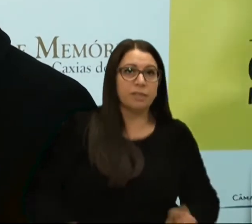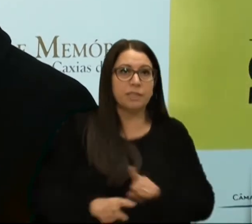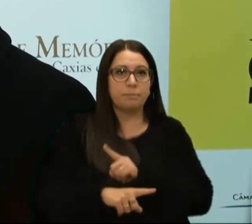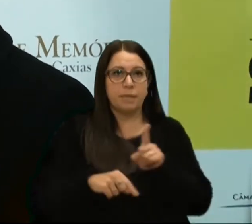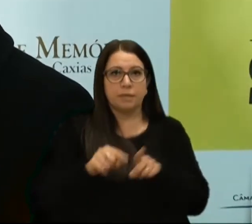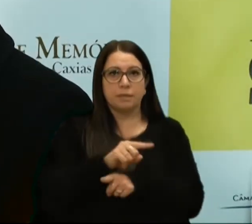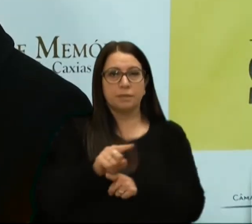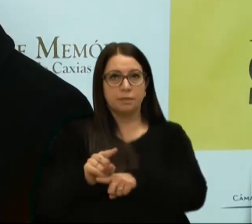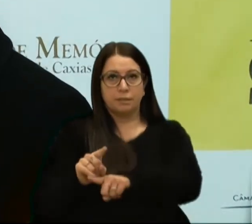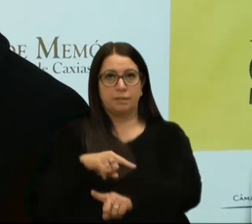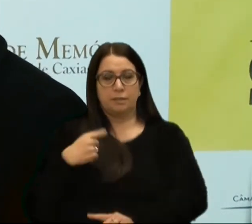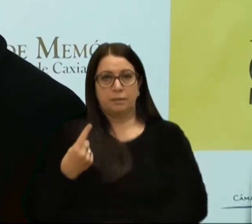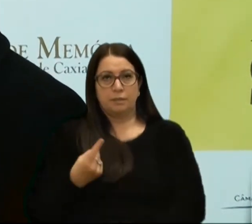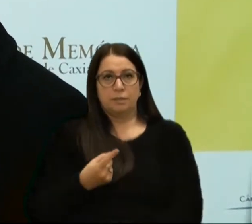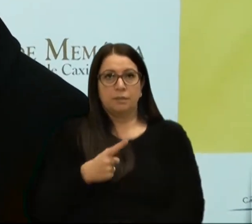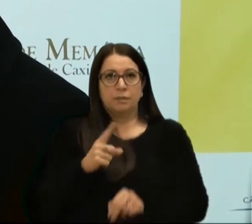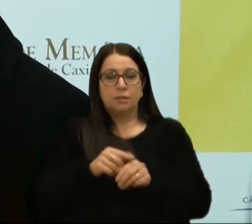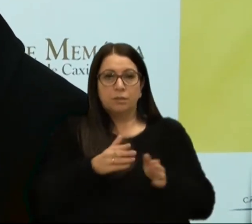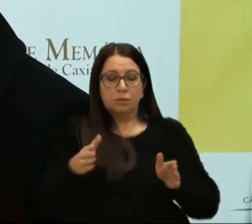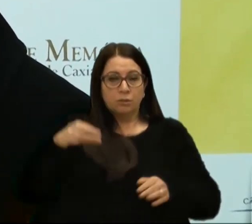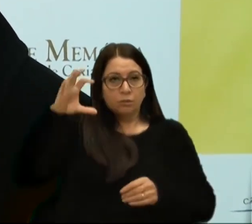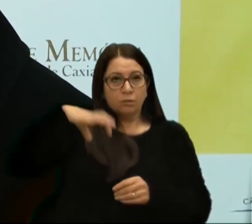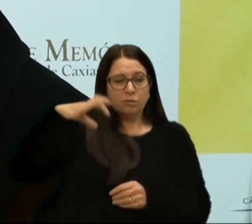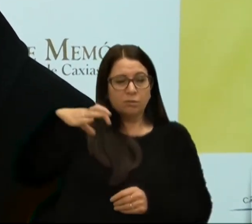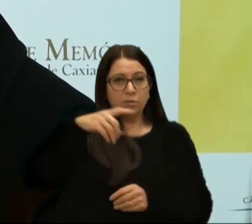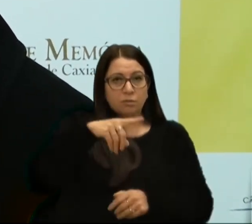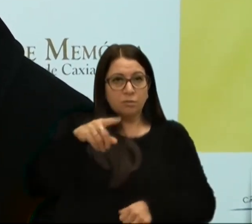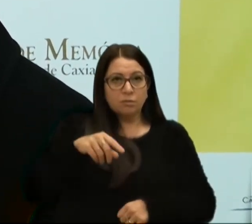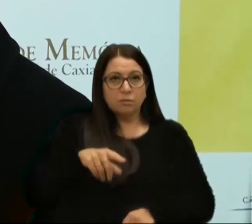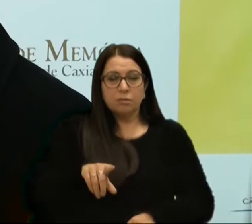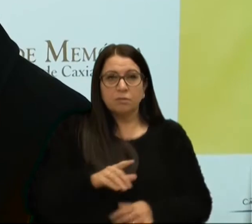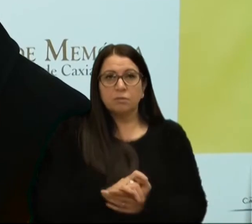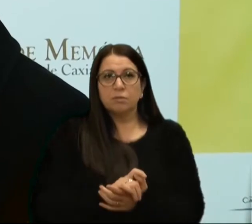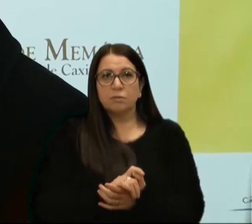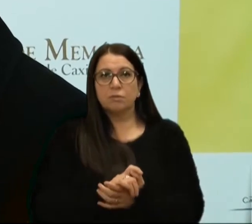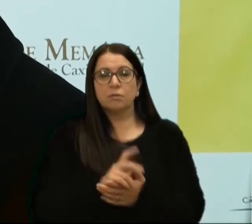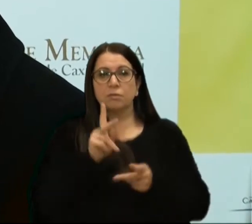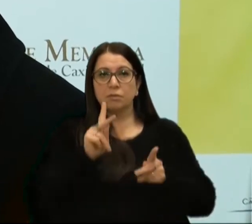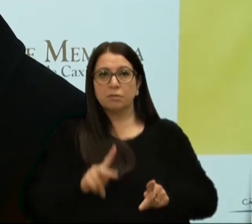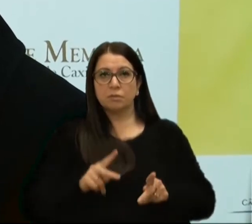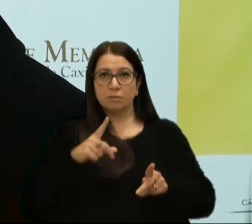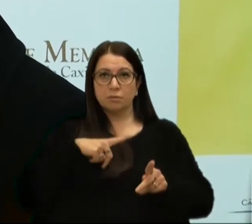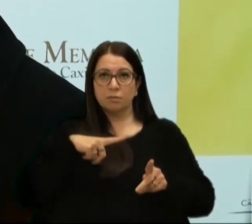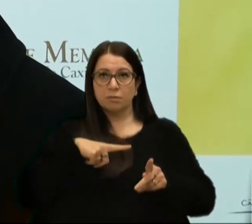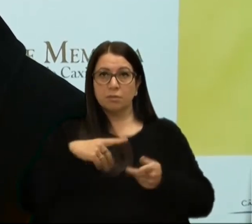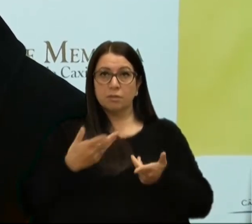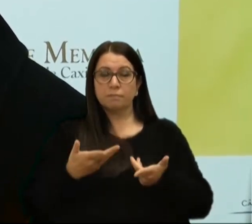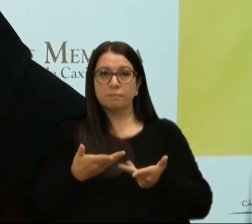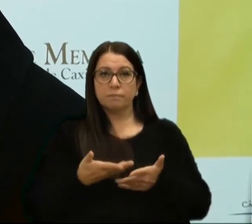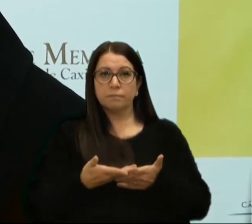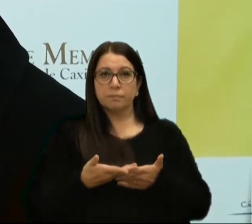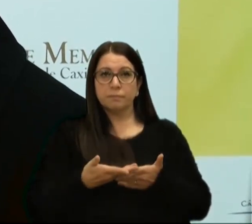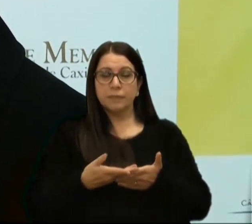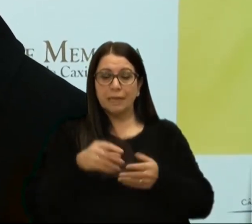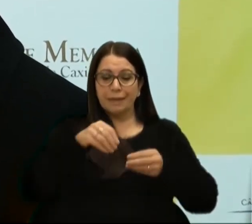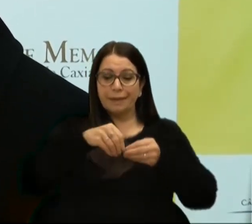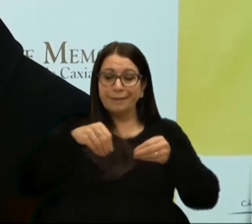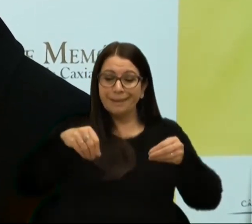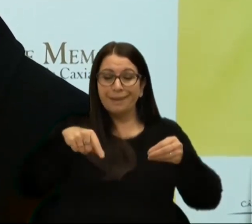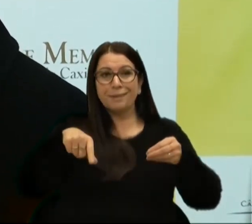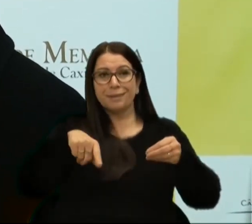infelizmente por este período chuvoso, por situações às vezes de pessoas estarem residindo em áreas